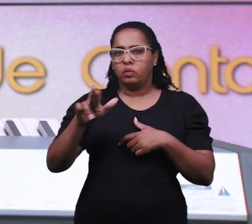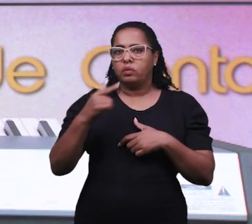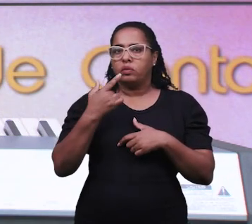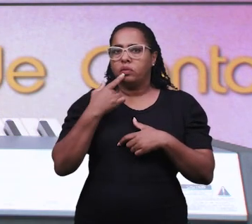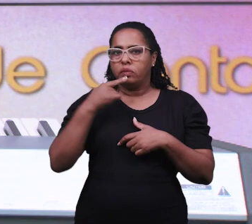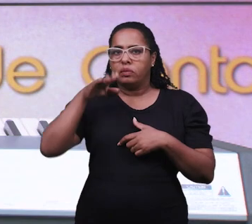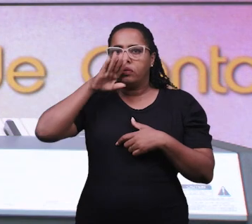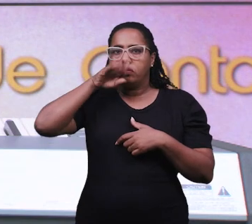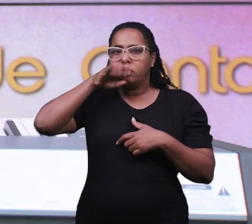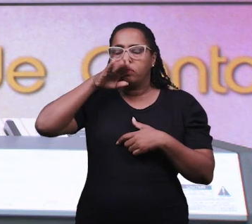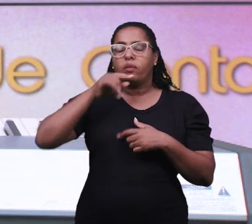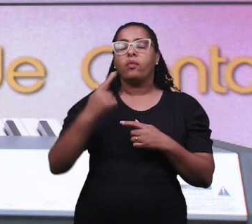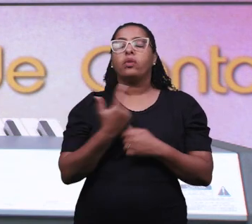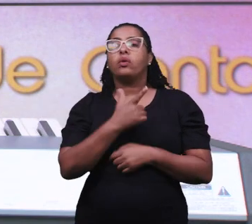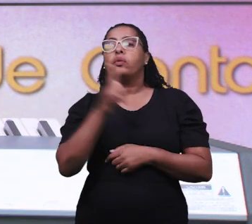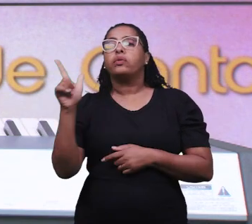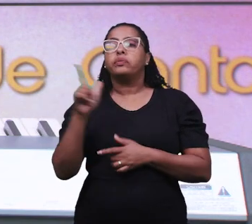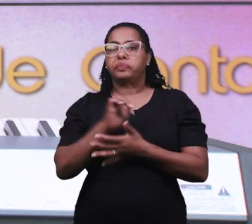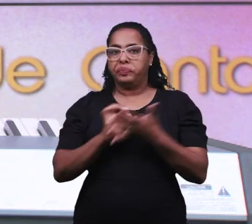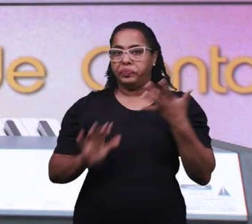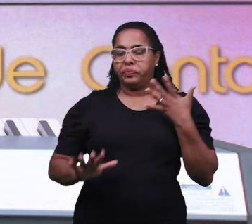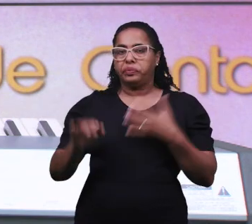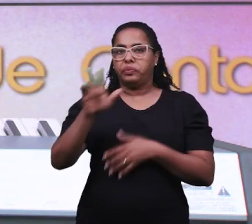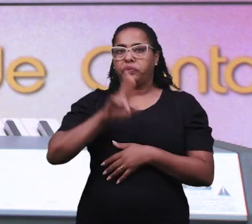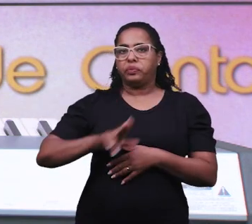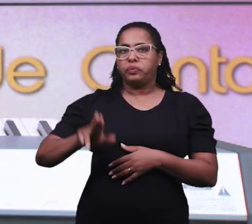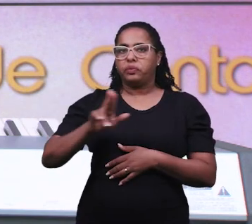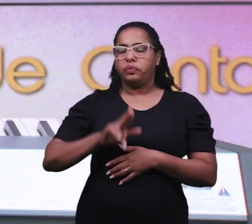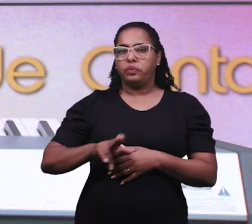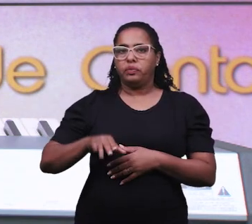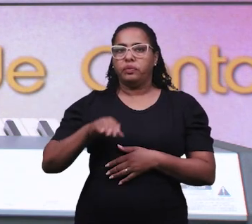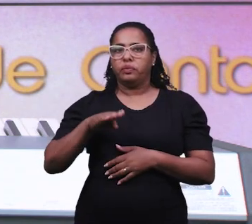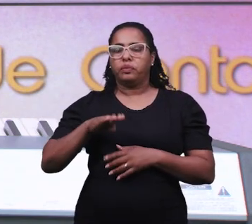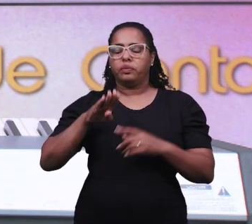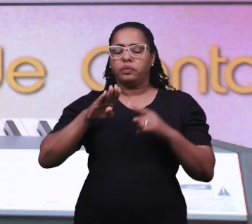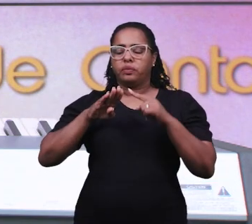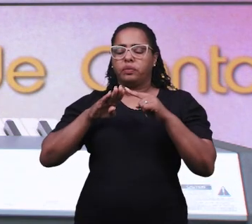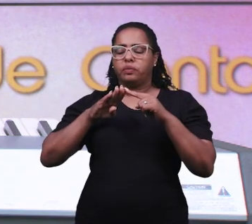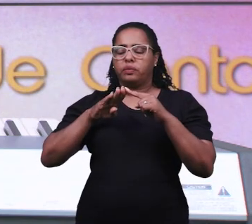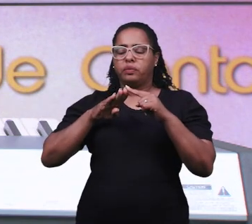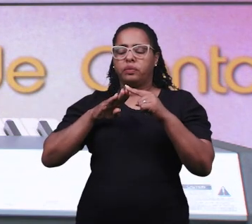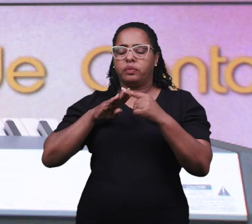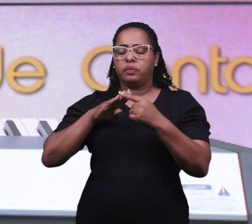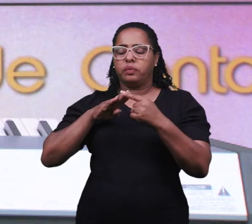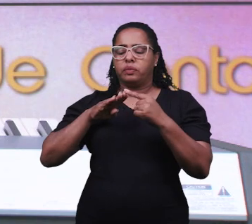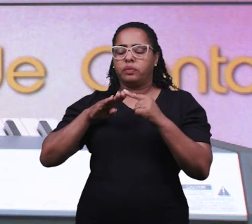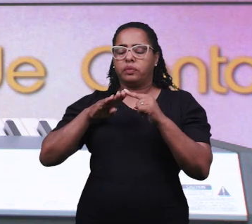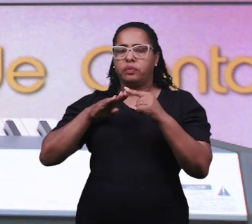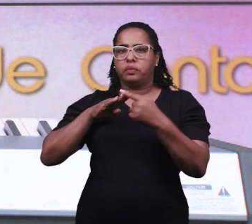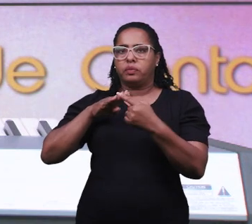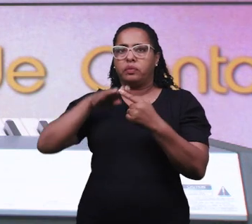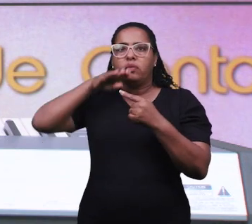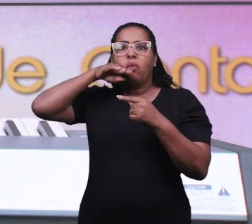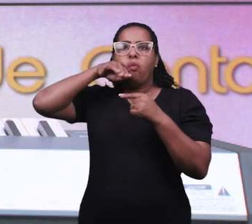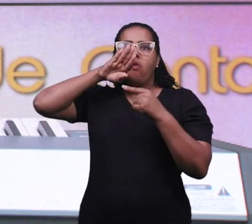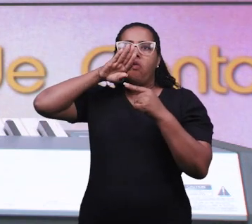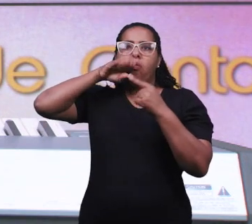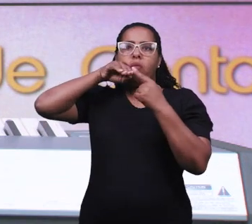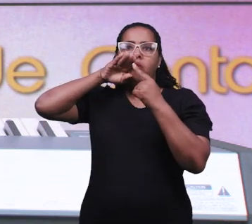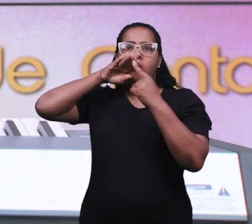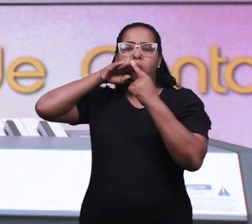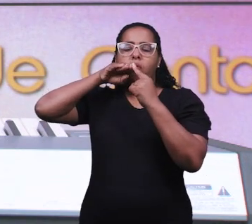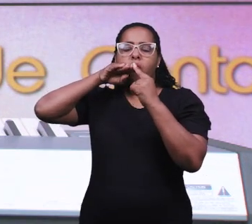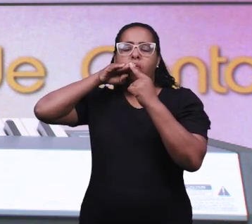outro exercício, nós vamos usar a ponta, o ápice do músculo da língua para